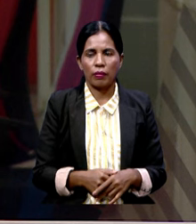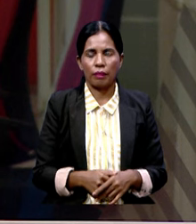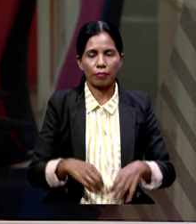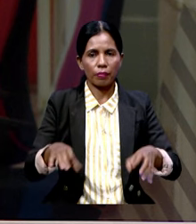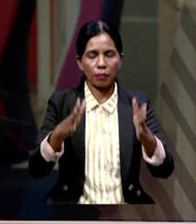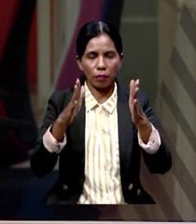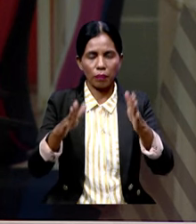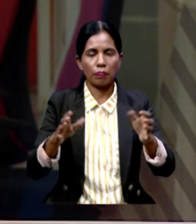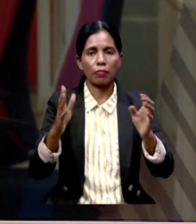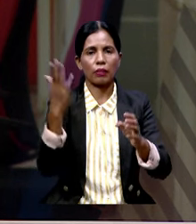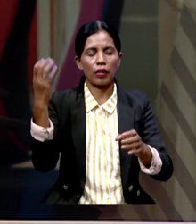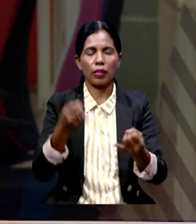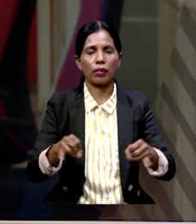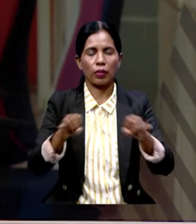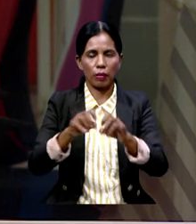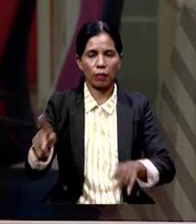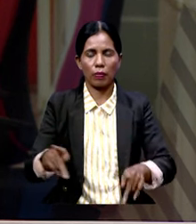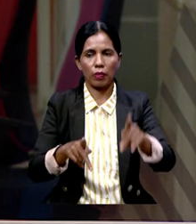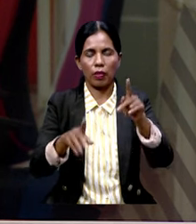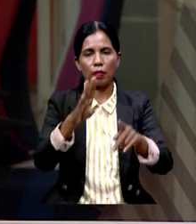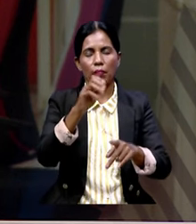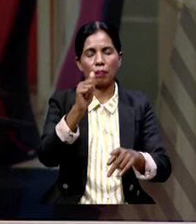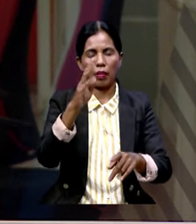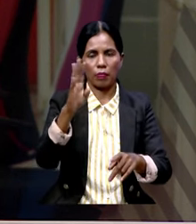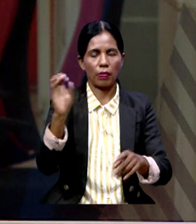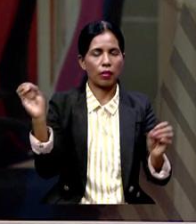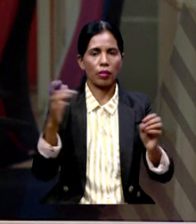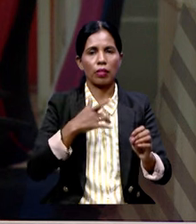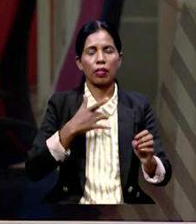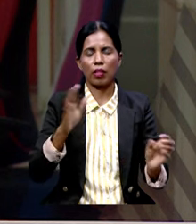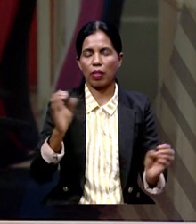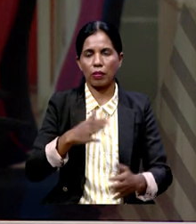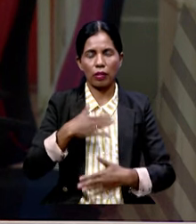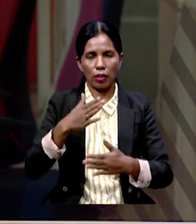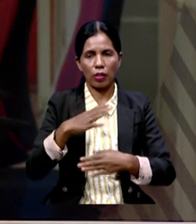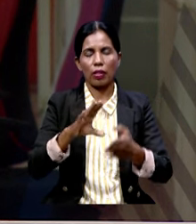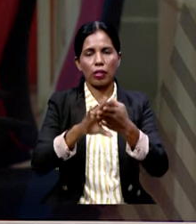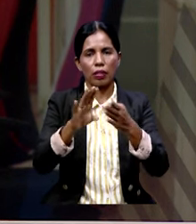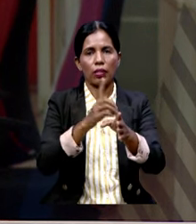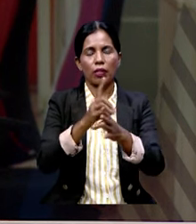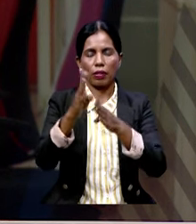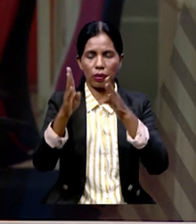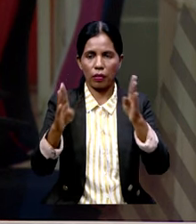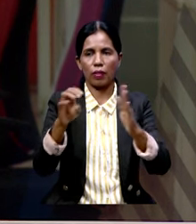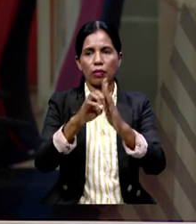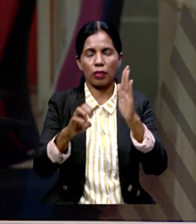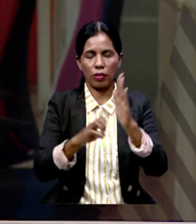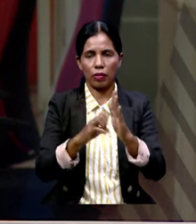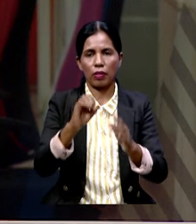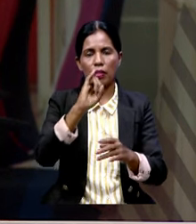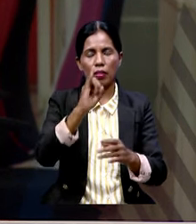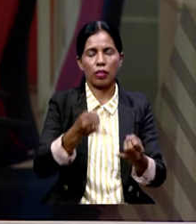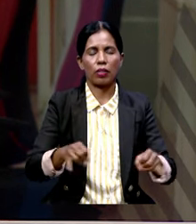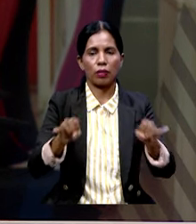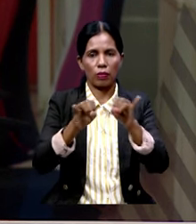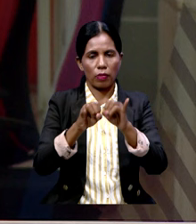funcionário contratado e Instituto Público Bambu lamenta o carta notificação, russo diretor executivo Instituto Público